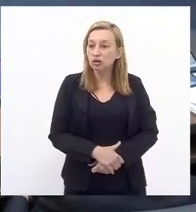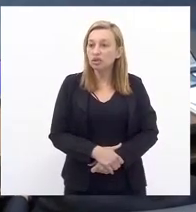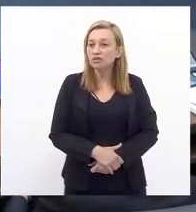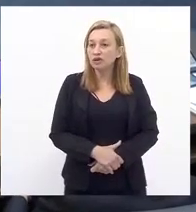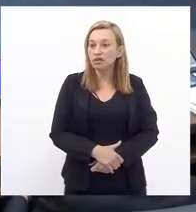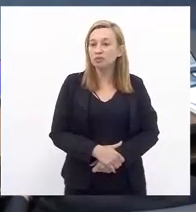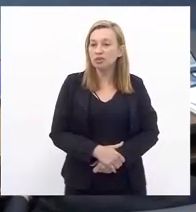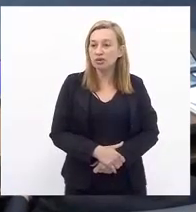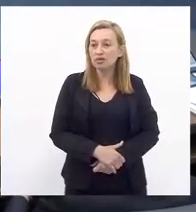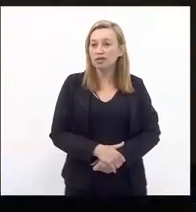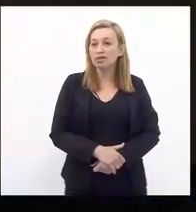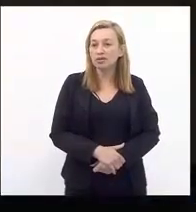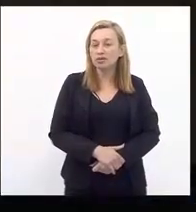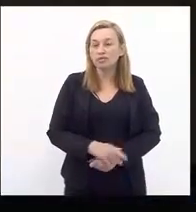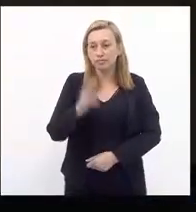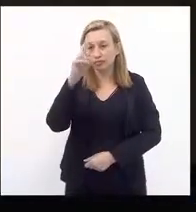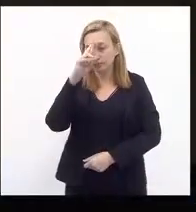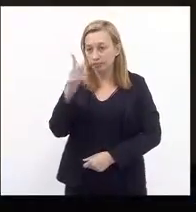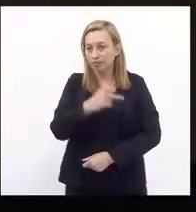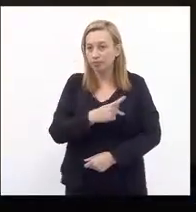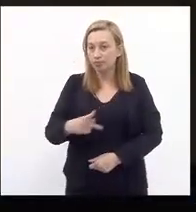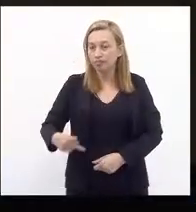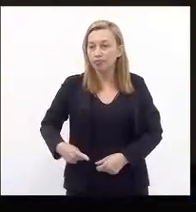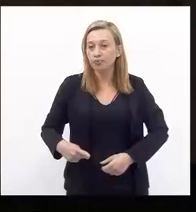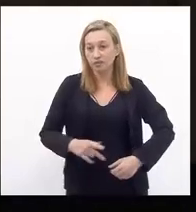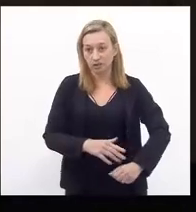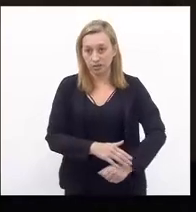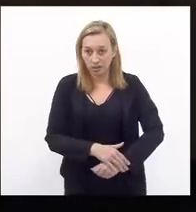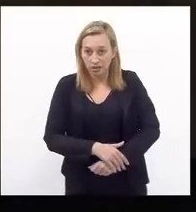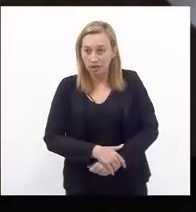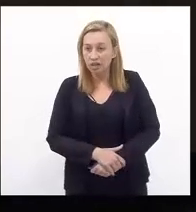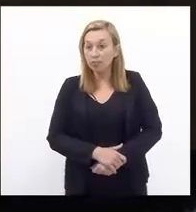o resultado mas só presidentes a